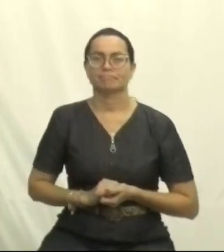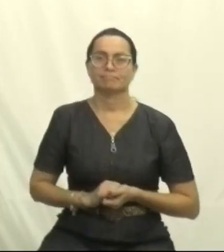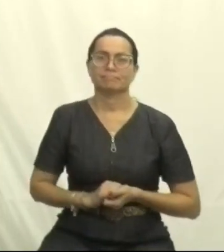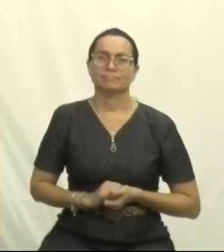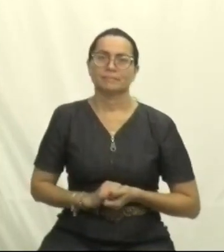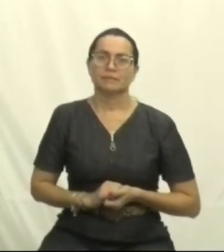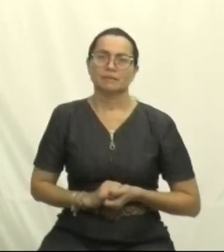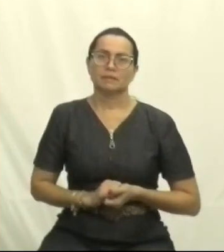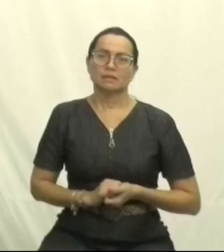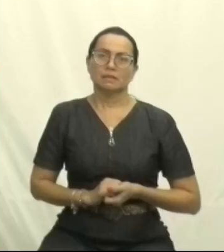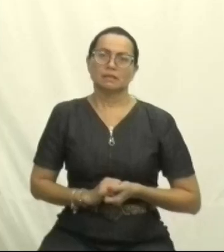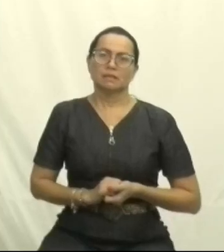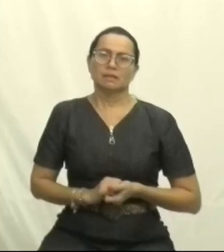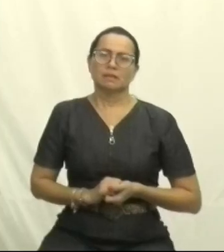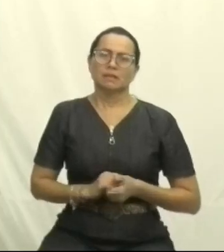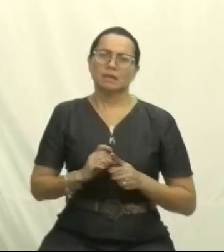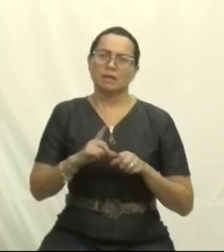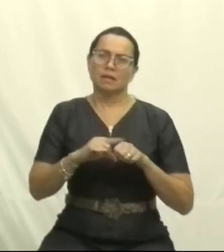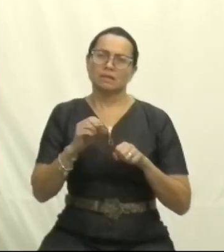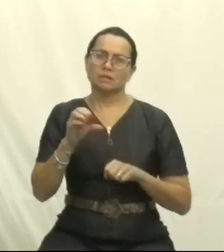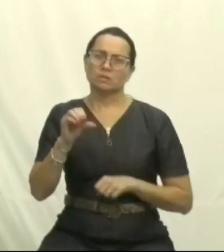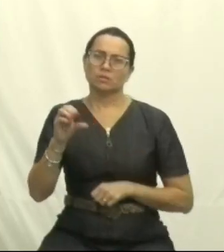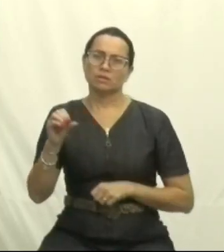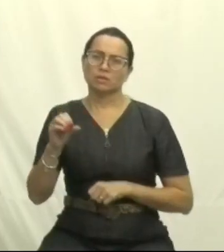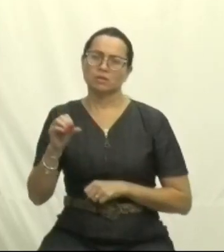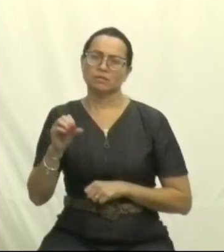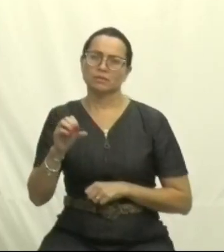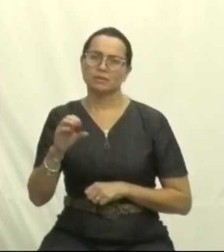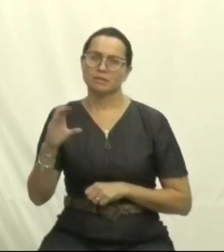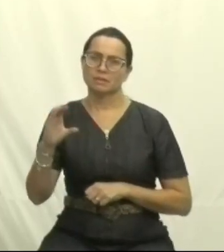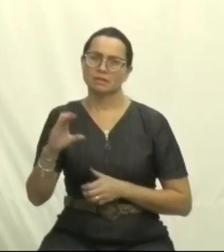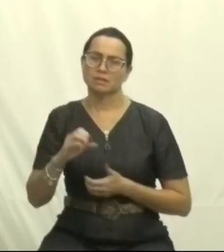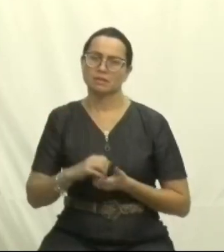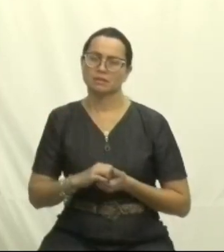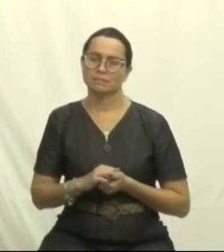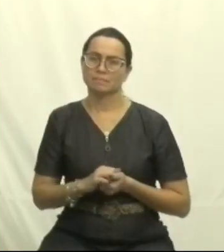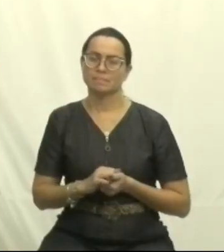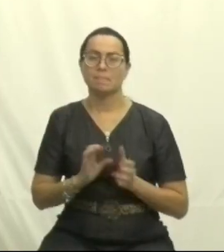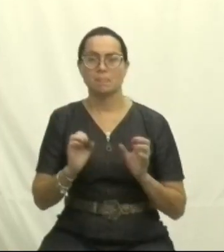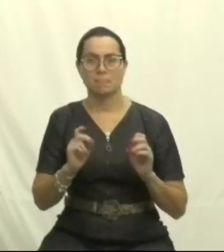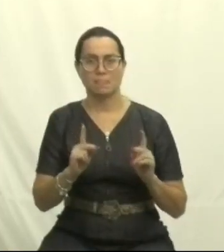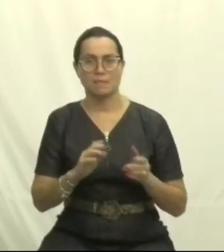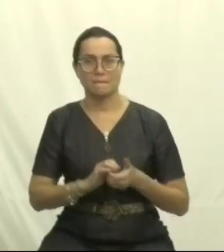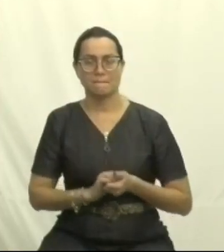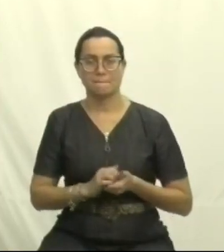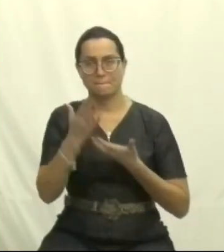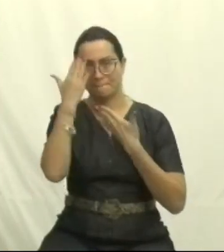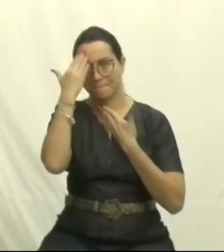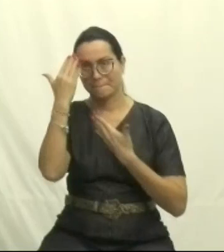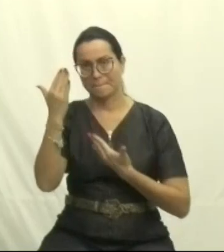base ali no artigo 99, a linha C. Atendido de plano, vereador. Obrigado.